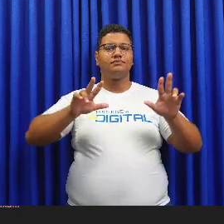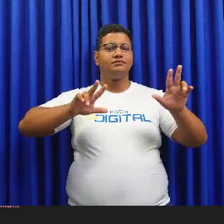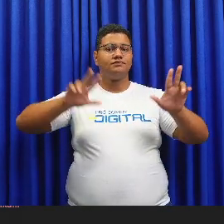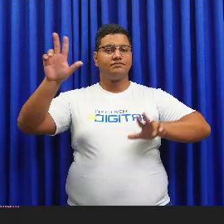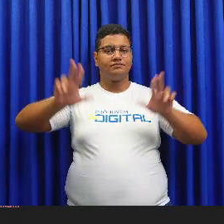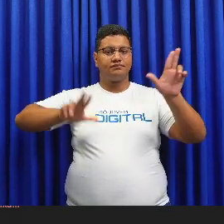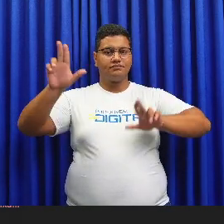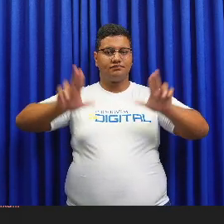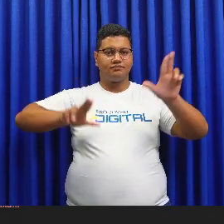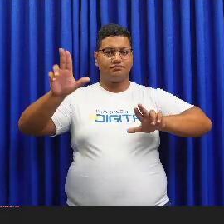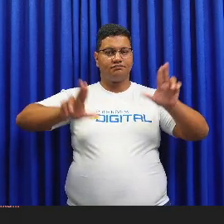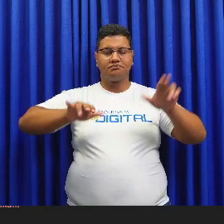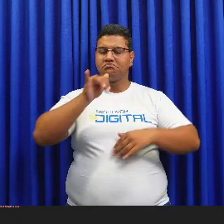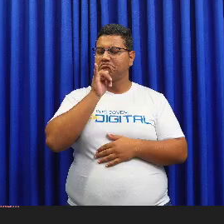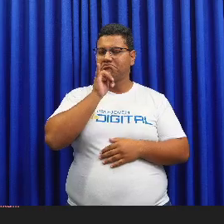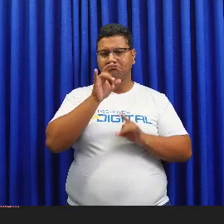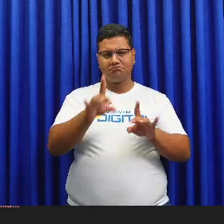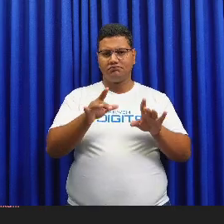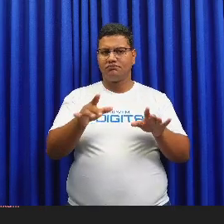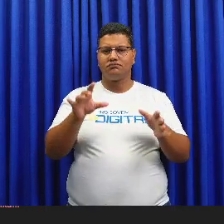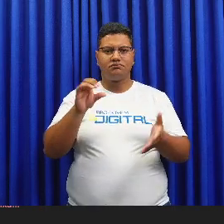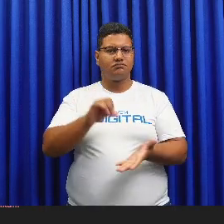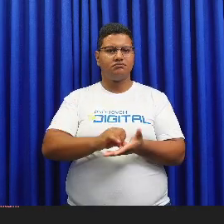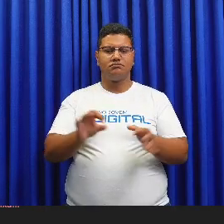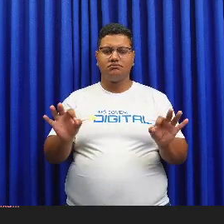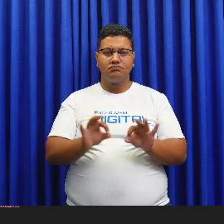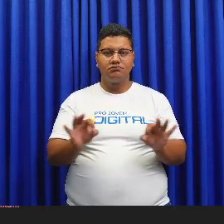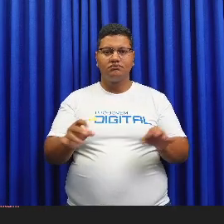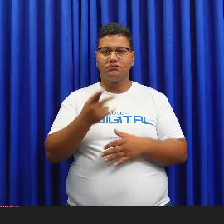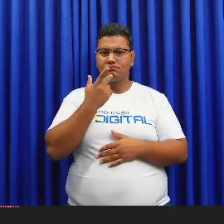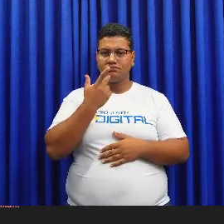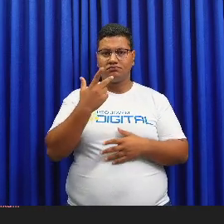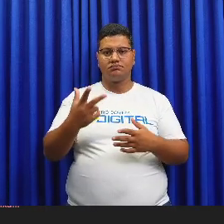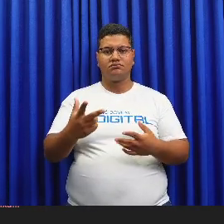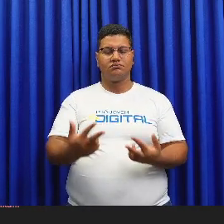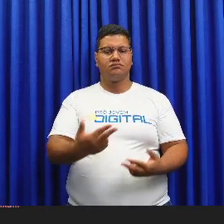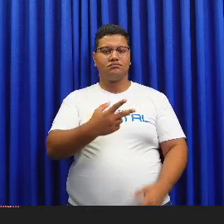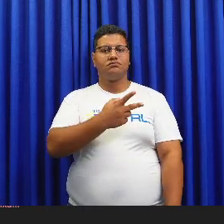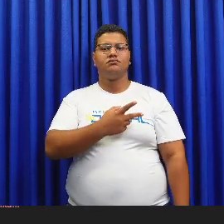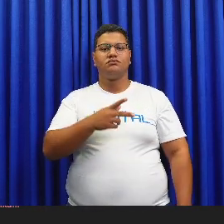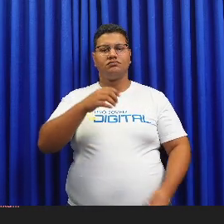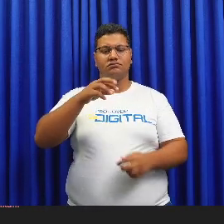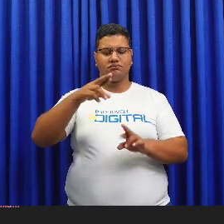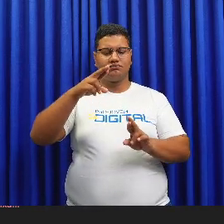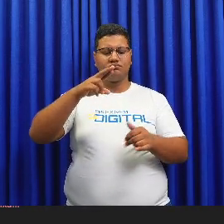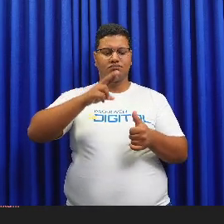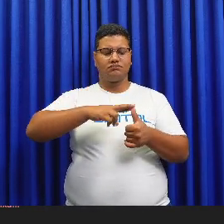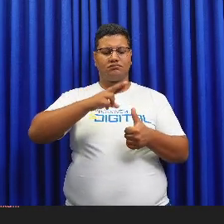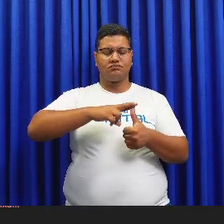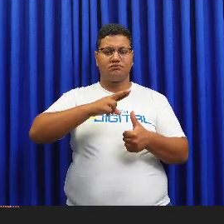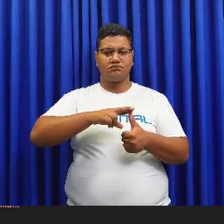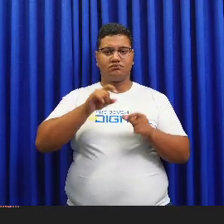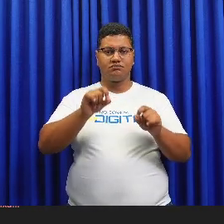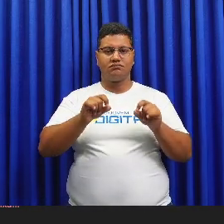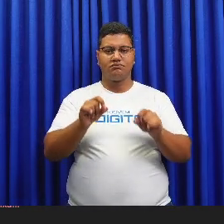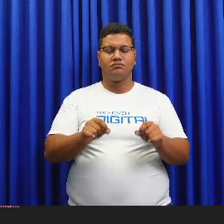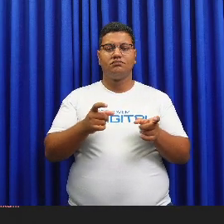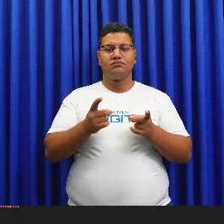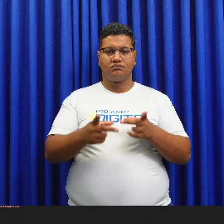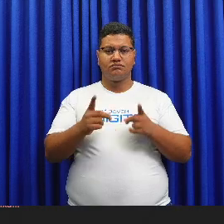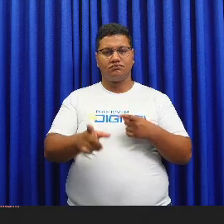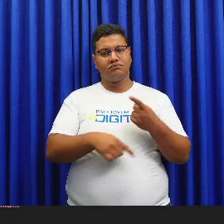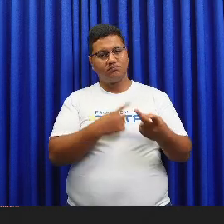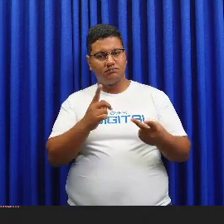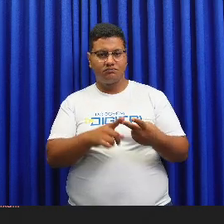Não necessariamente ficava lá. Qual que era o meu cargo? Eu comecei como vendedor, aí depois eu fui virando